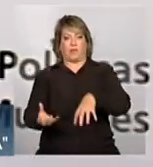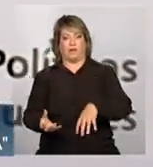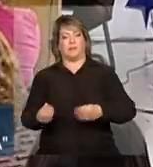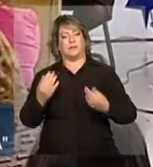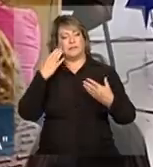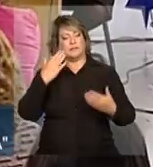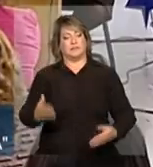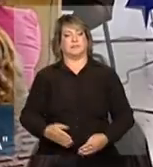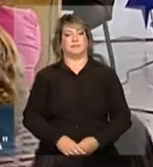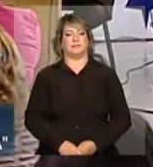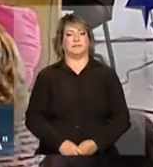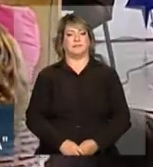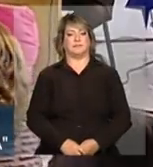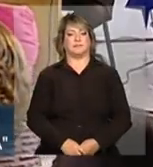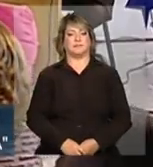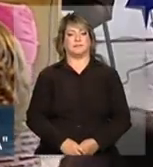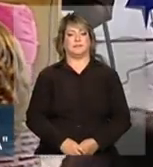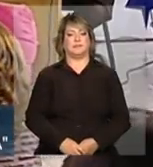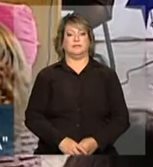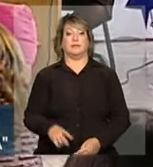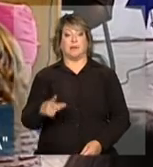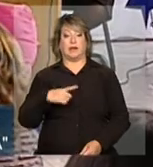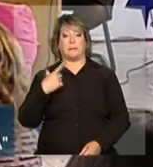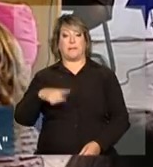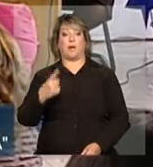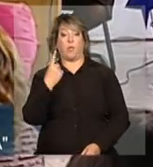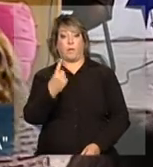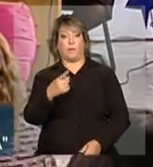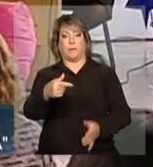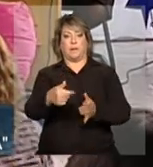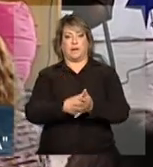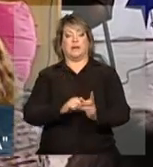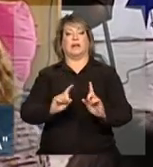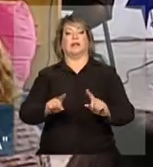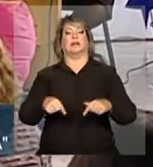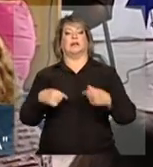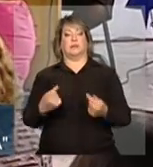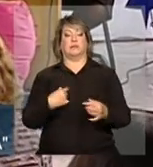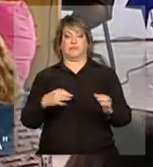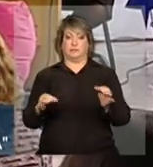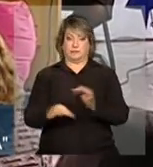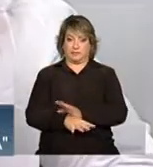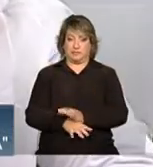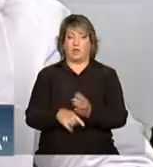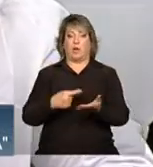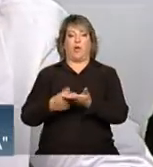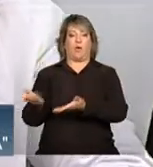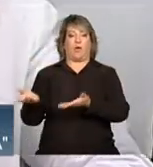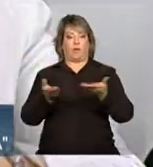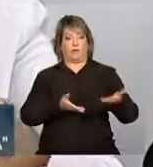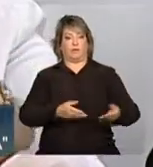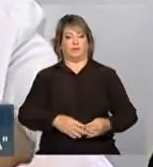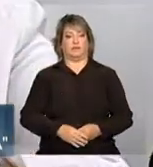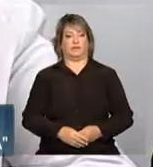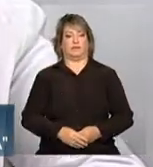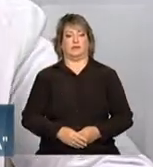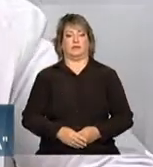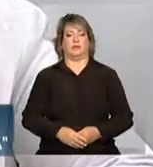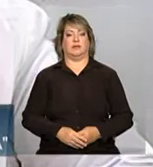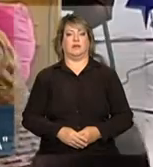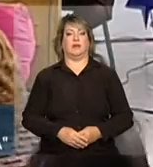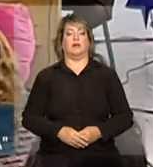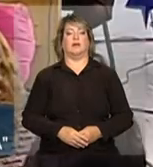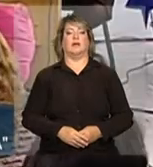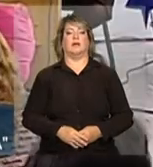Muito obrigada. Obrigada, Jacira. Tem mais uma pergunta e depois eu encerro e convido para o Branche. Ministra,